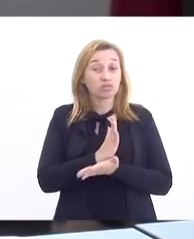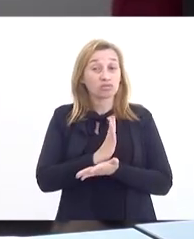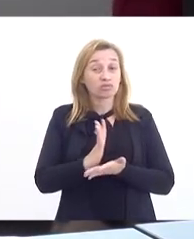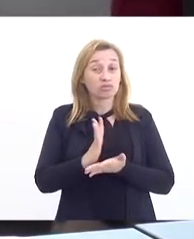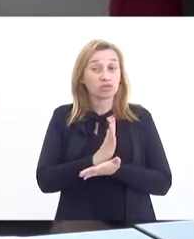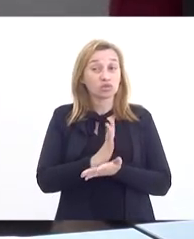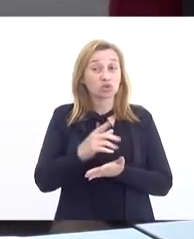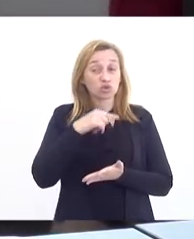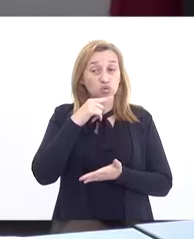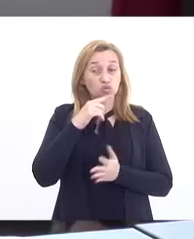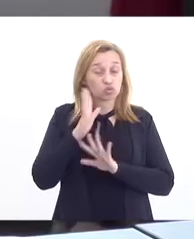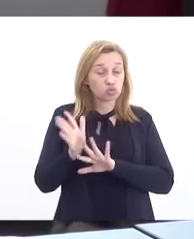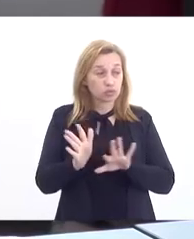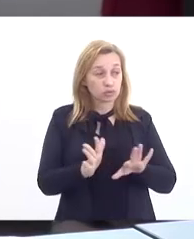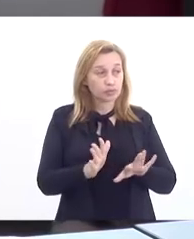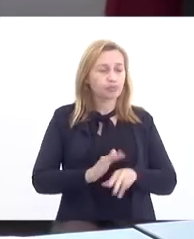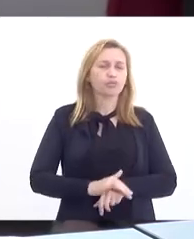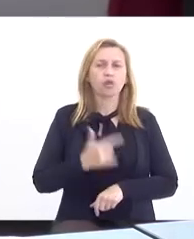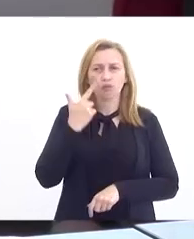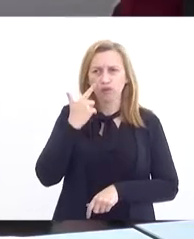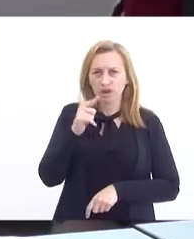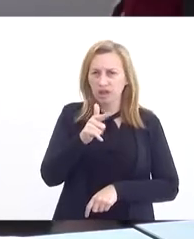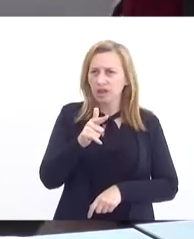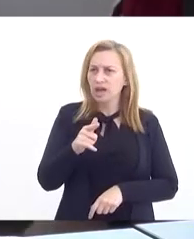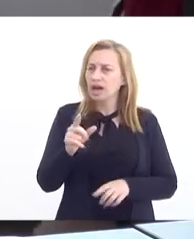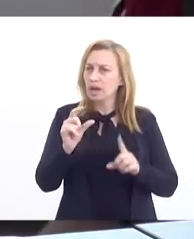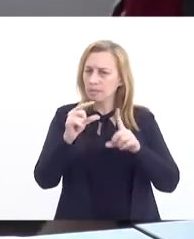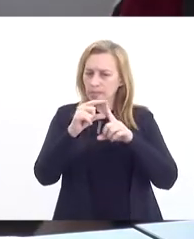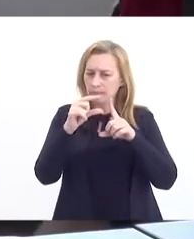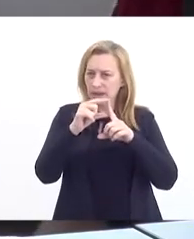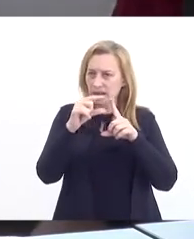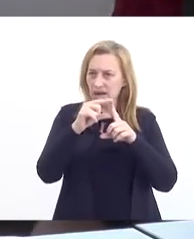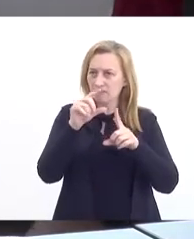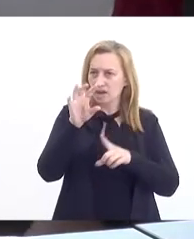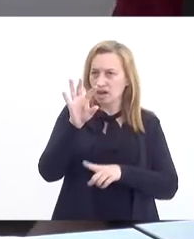senhor veja que a palavra futebol